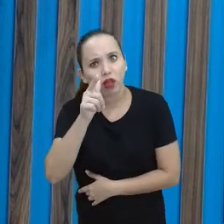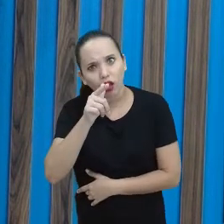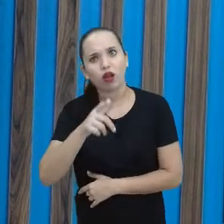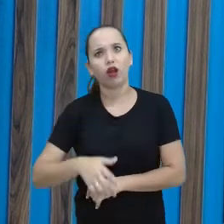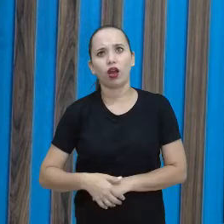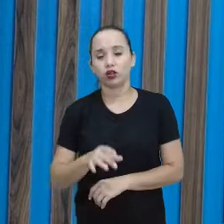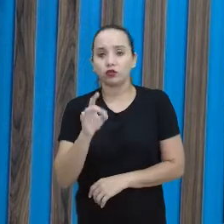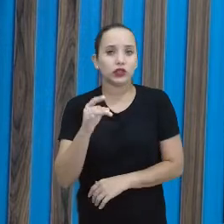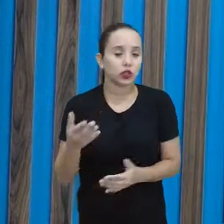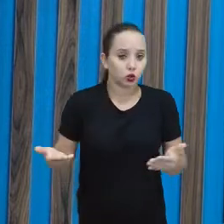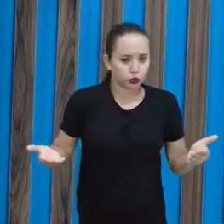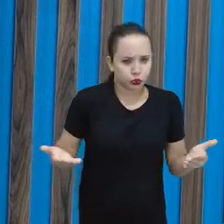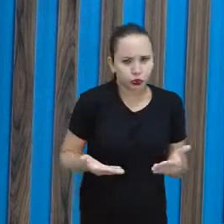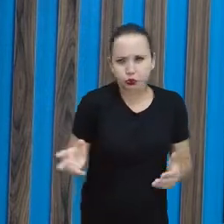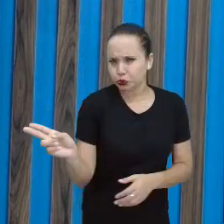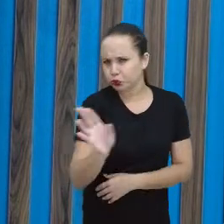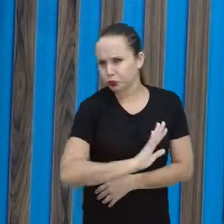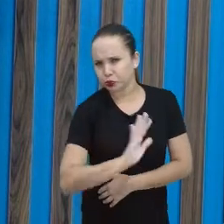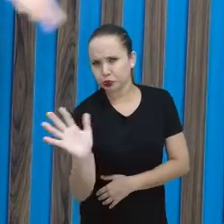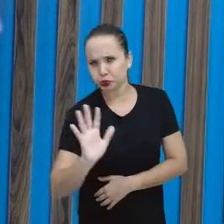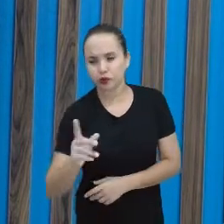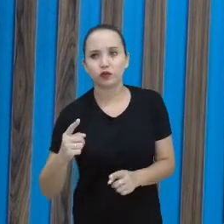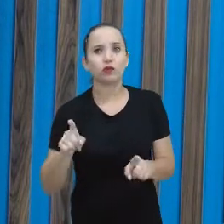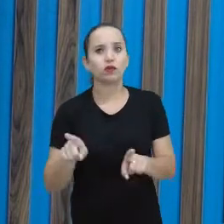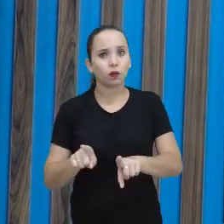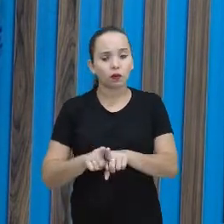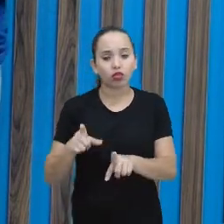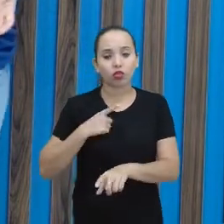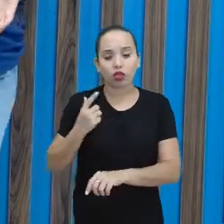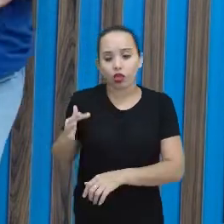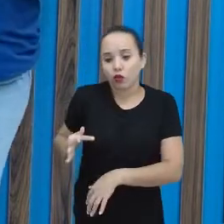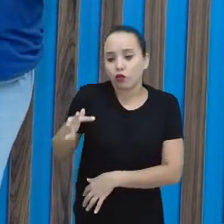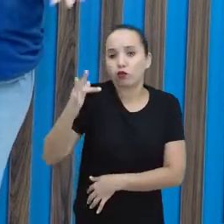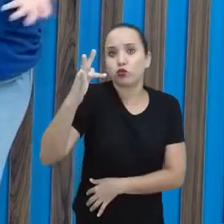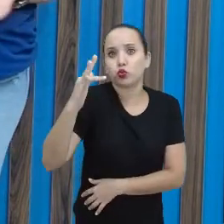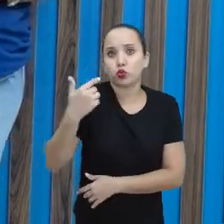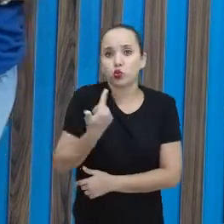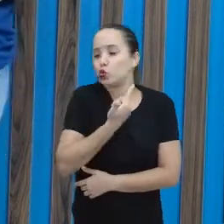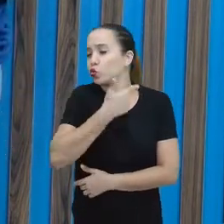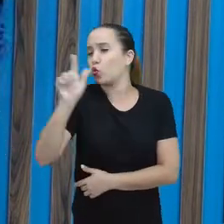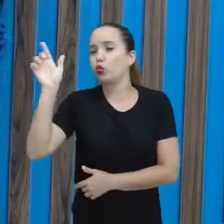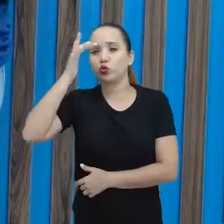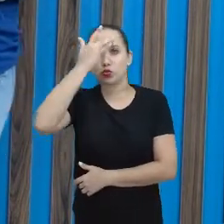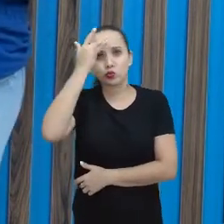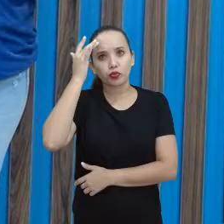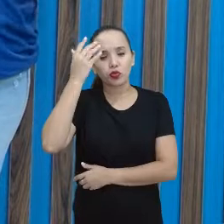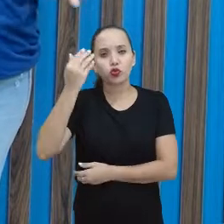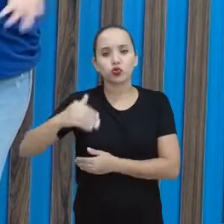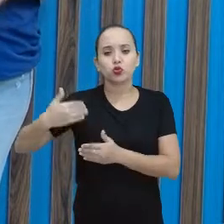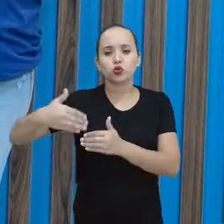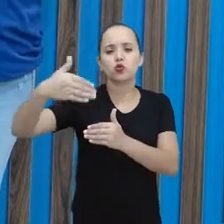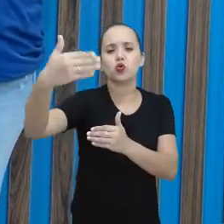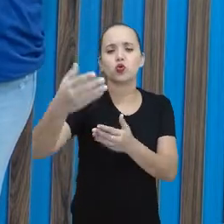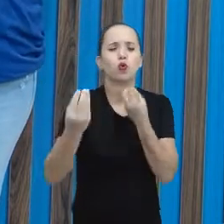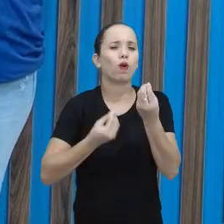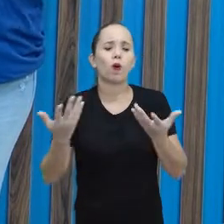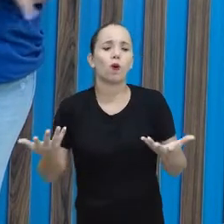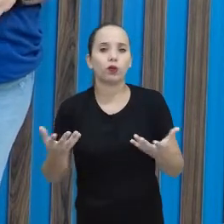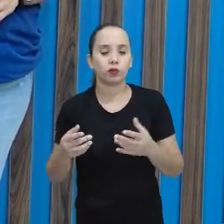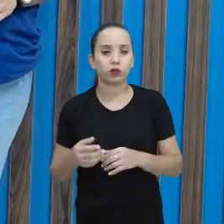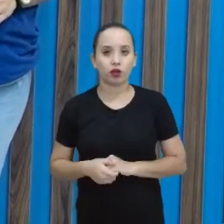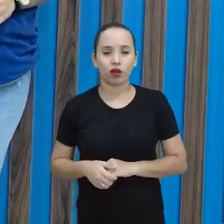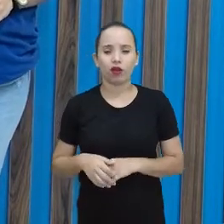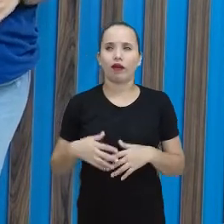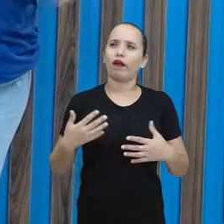Não é só o hoje não, gente. E as outras gerações, a gente precisa pensar nas outras pessoas também, não é só na gente. Ah, daqui que a